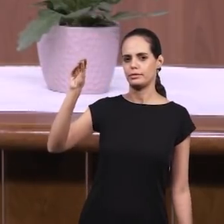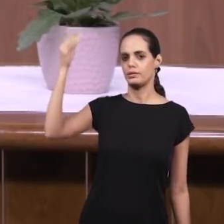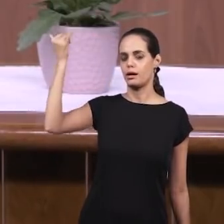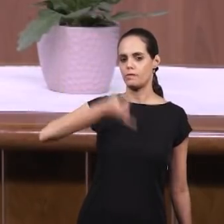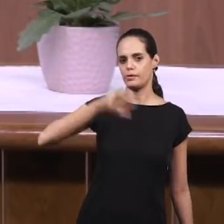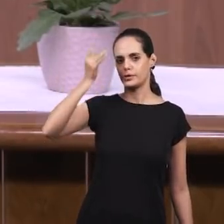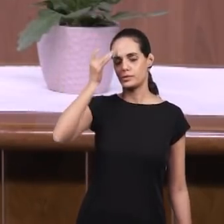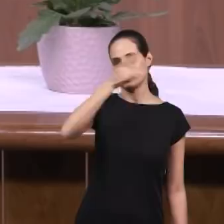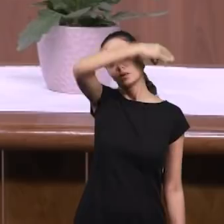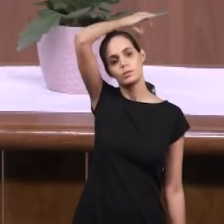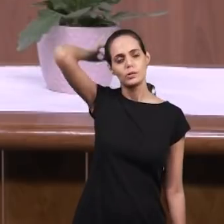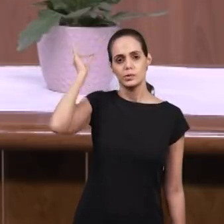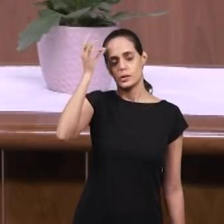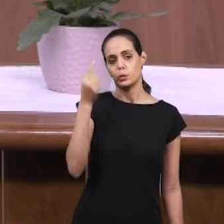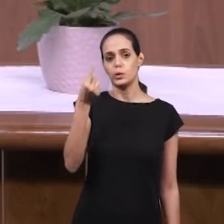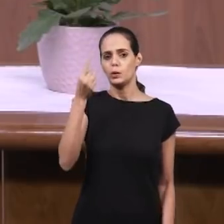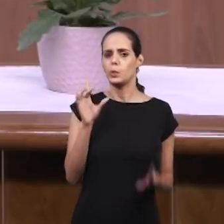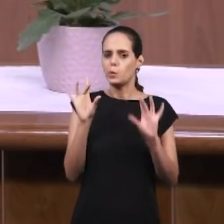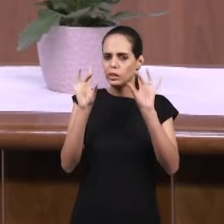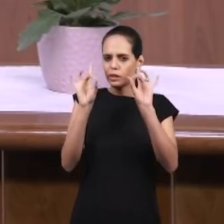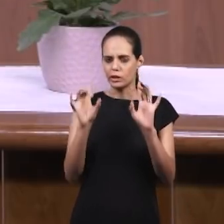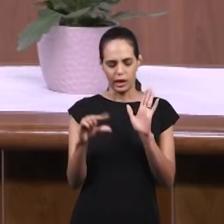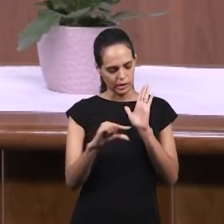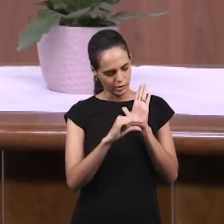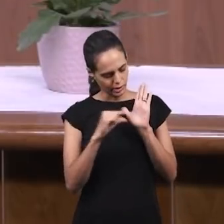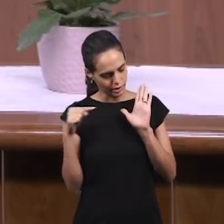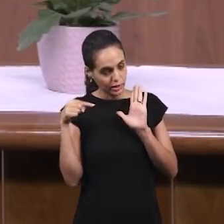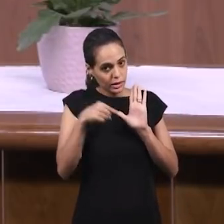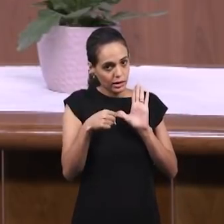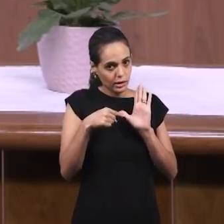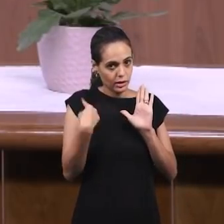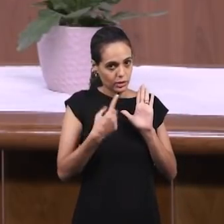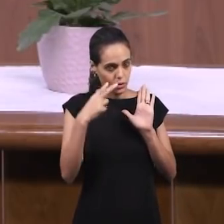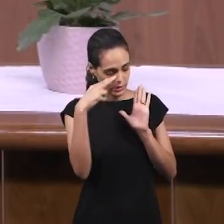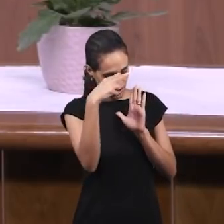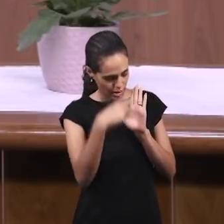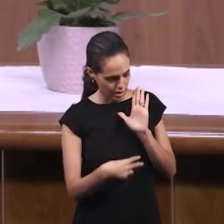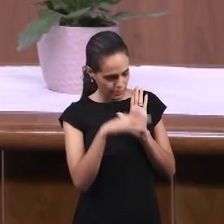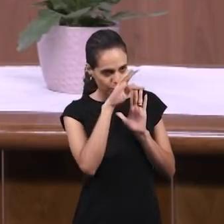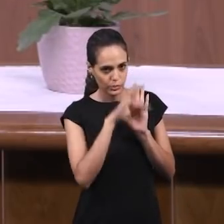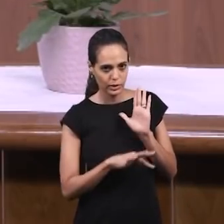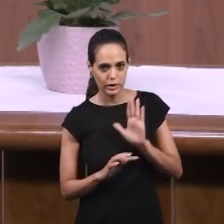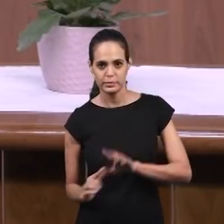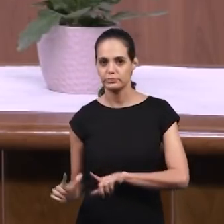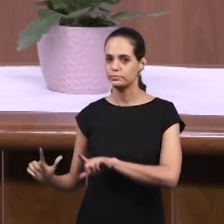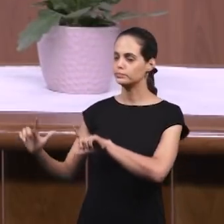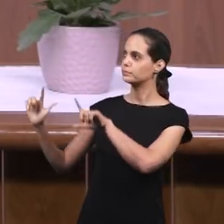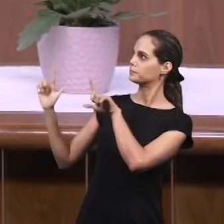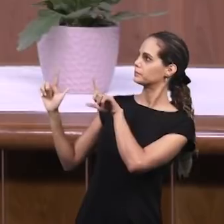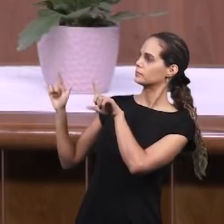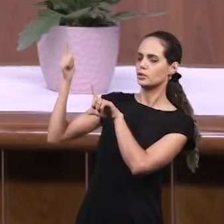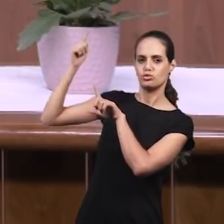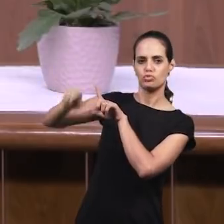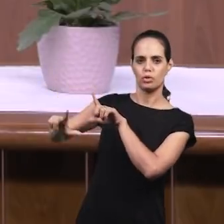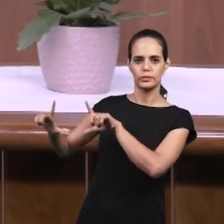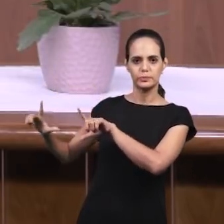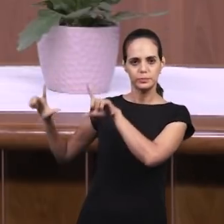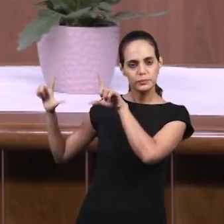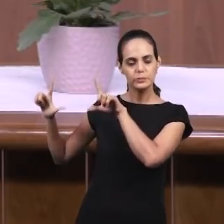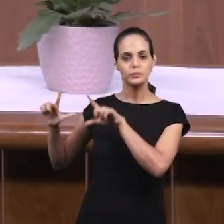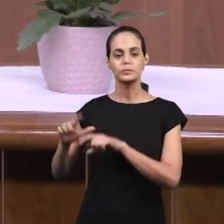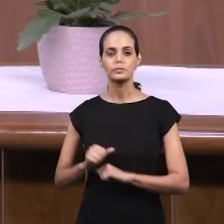voz do Espírito Santo. E o detalhe que eu quero ressaltar aqui no texto lido, queria que projetasse aqui de novo o